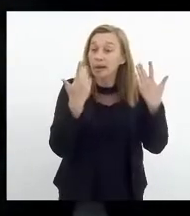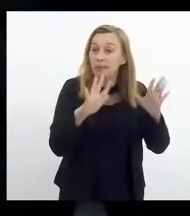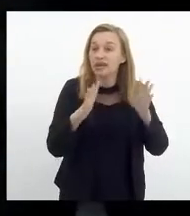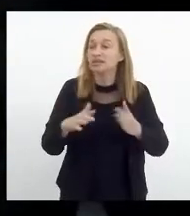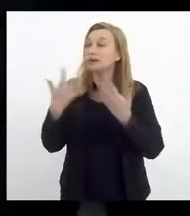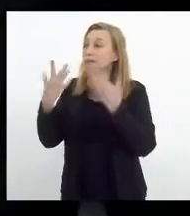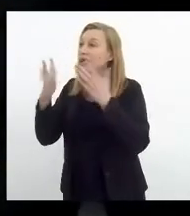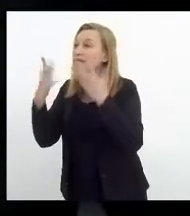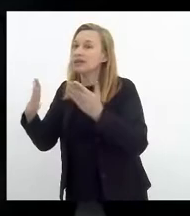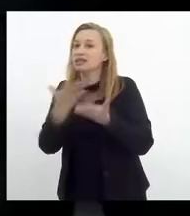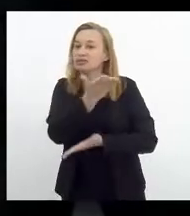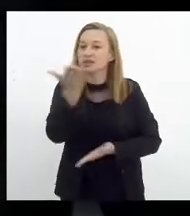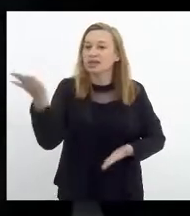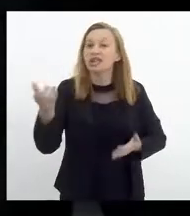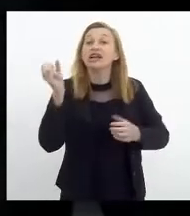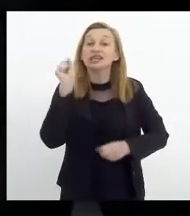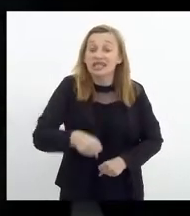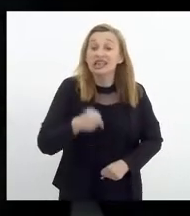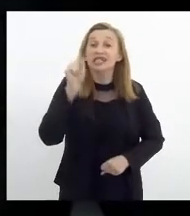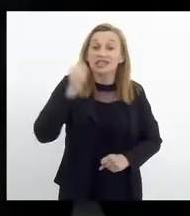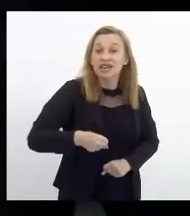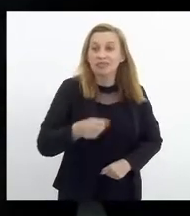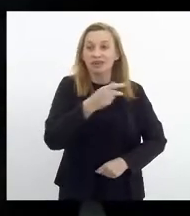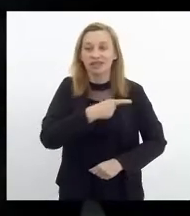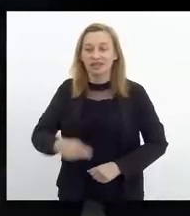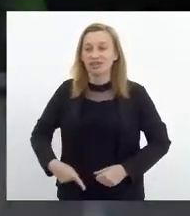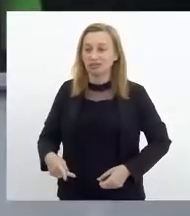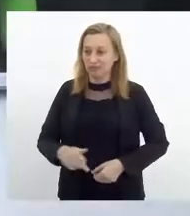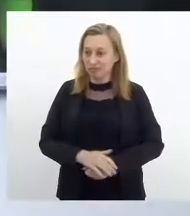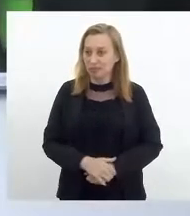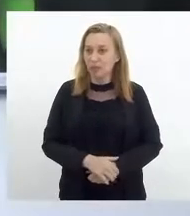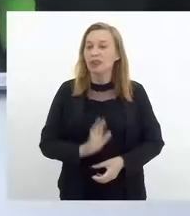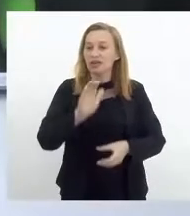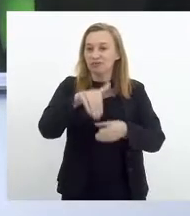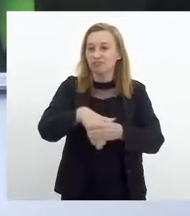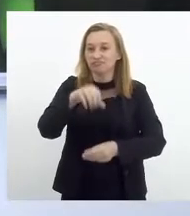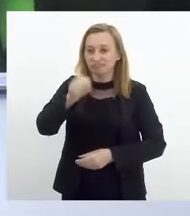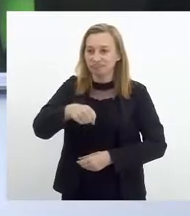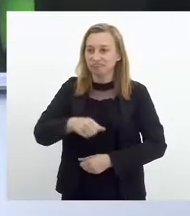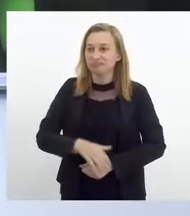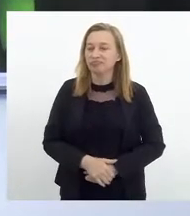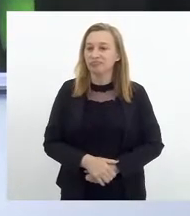a vocês. Sim, presidente, sim. Voto favorável